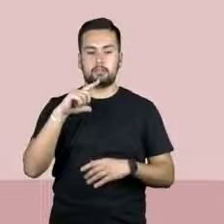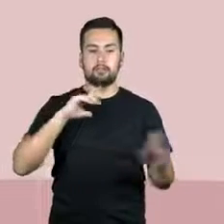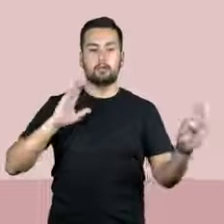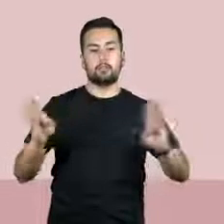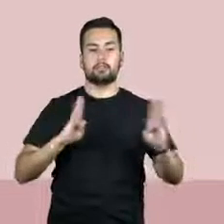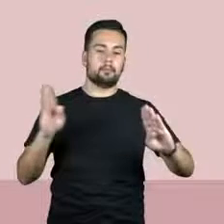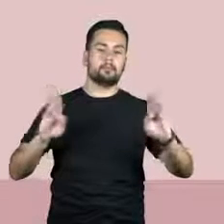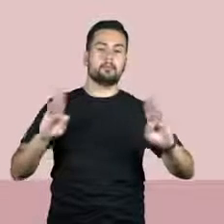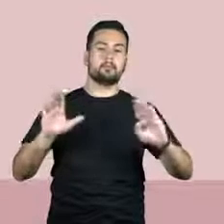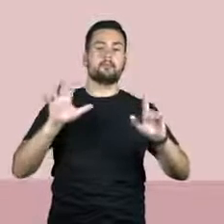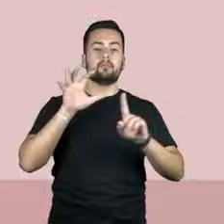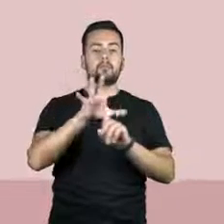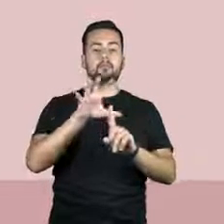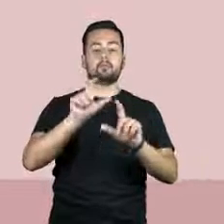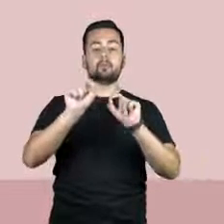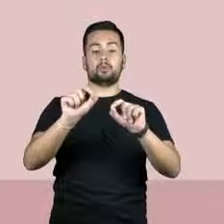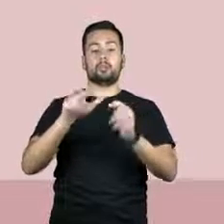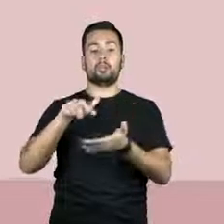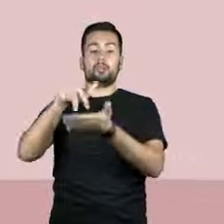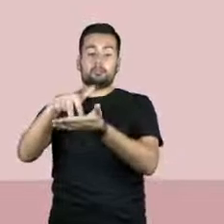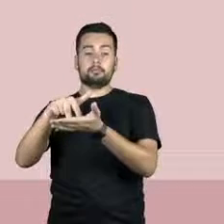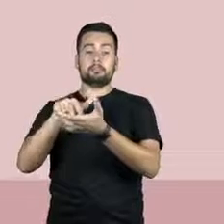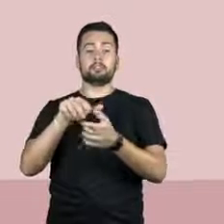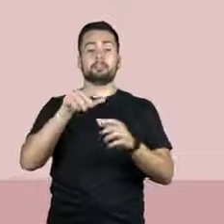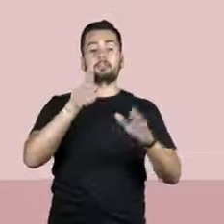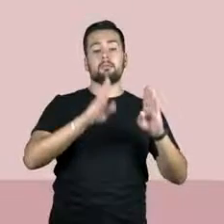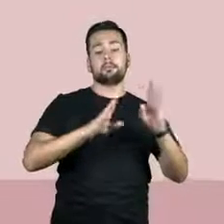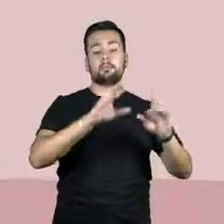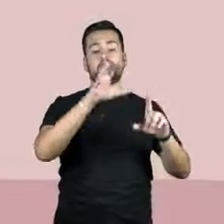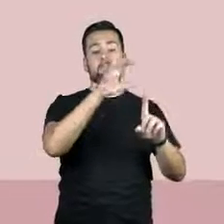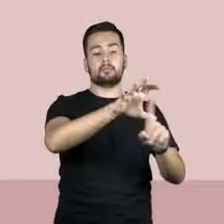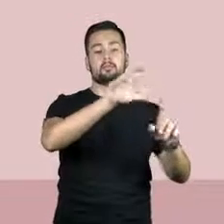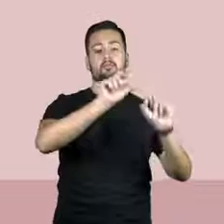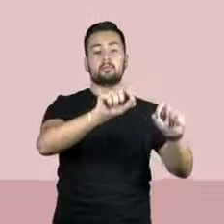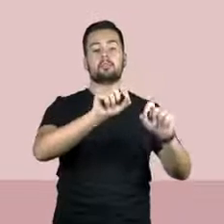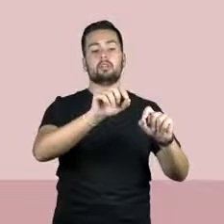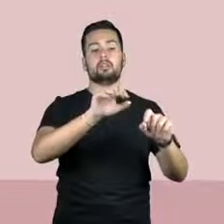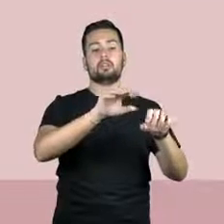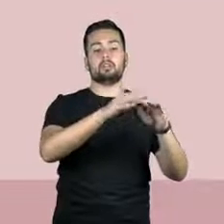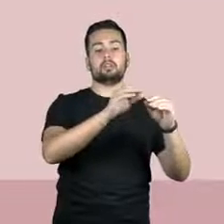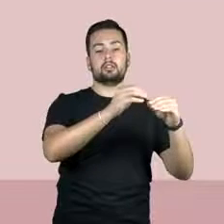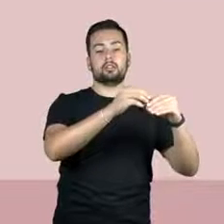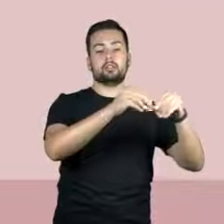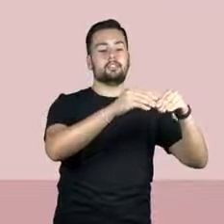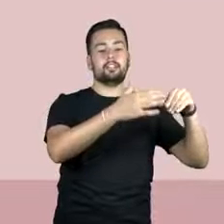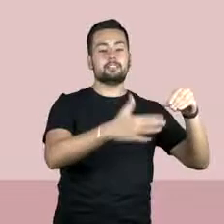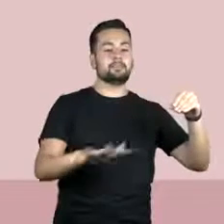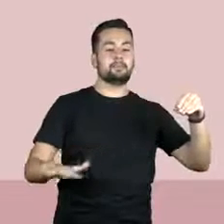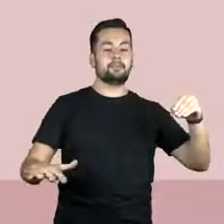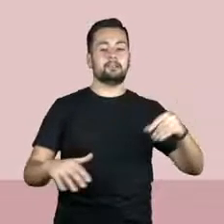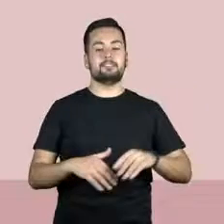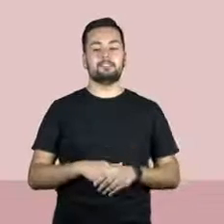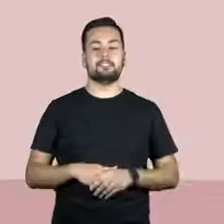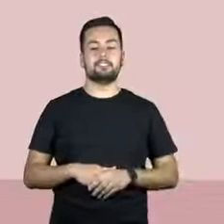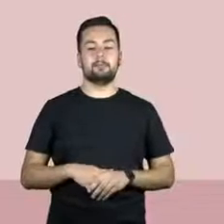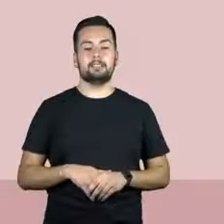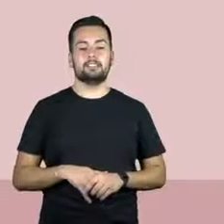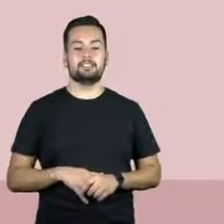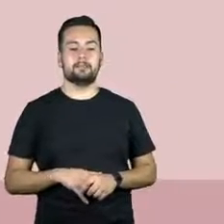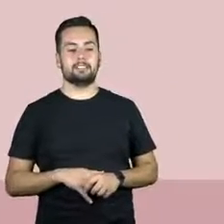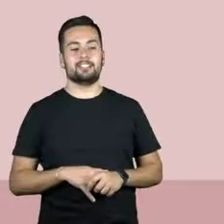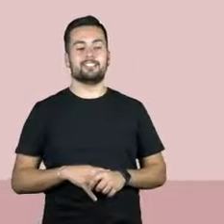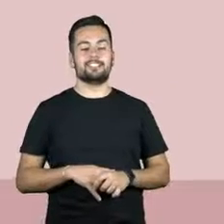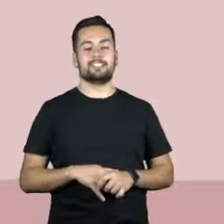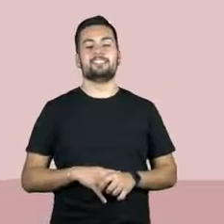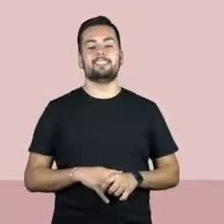que tendem a estabilizar e os momentos que tendem a estabilizar. Tá? Aqui é só o caso, por exemplo, da fatia 13, onde a gente retirou